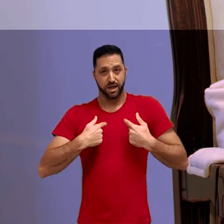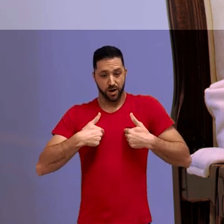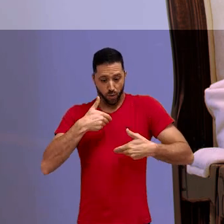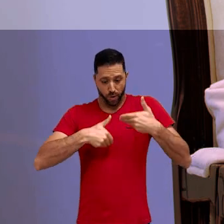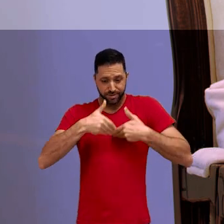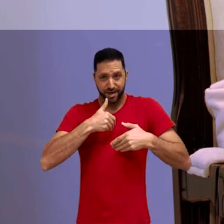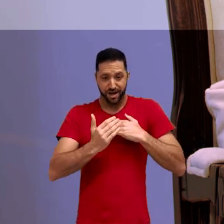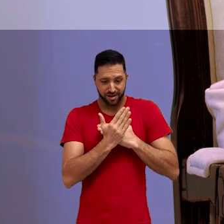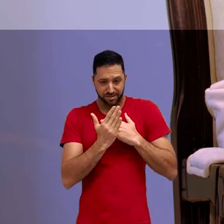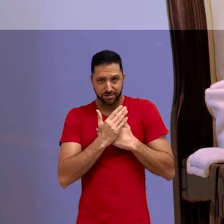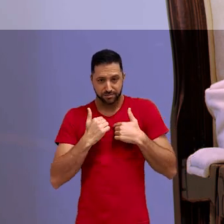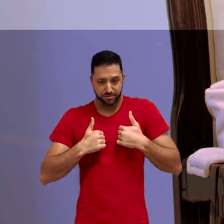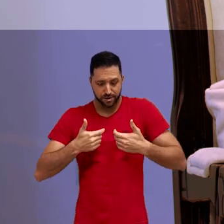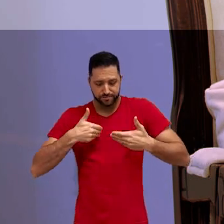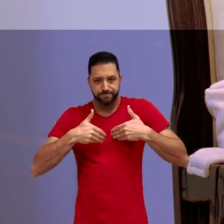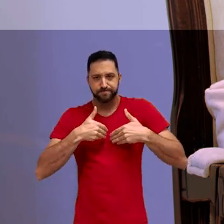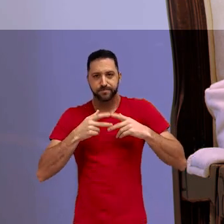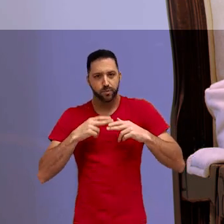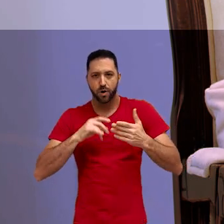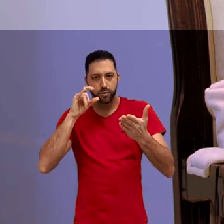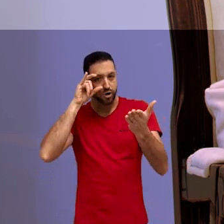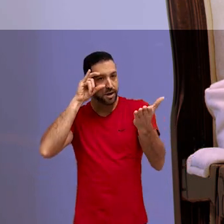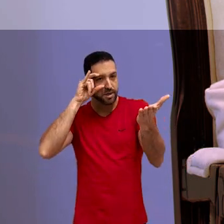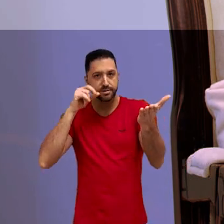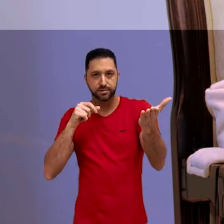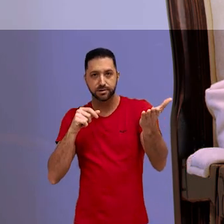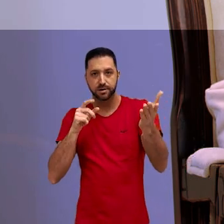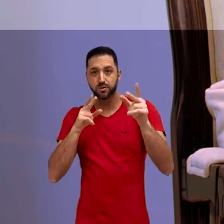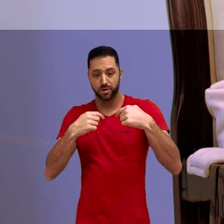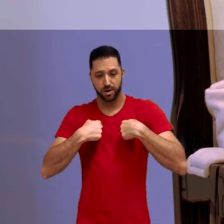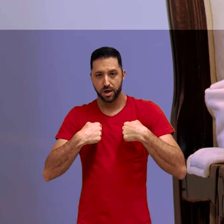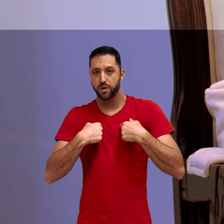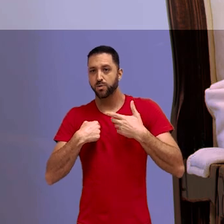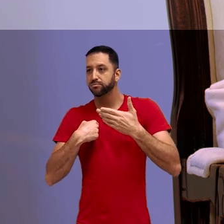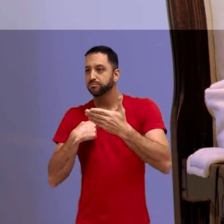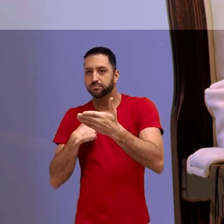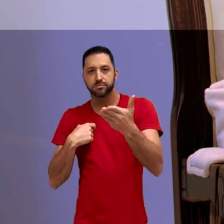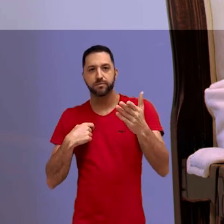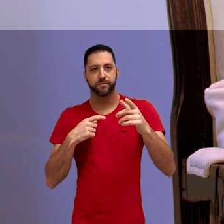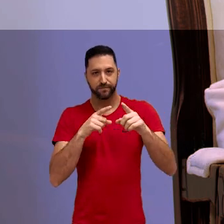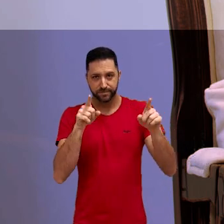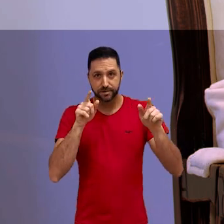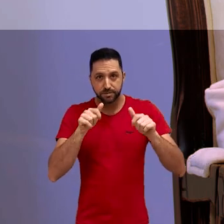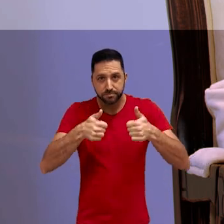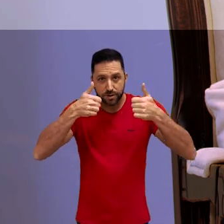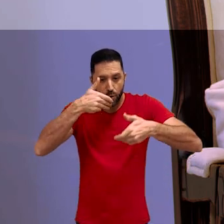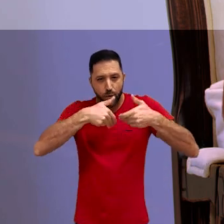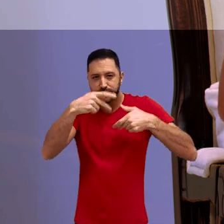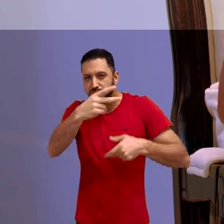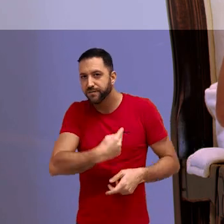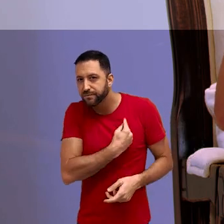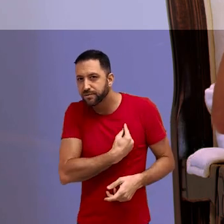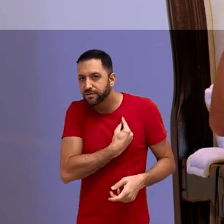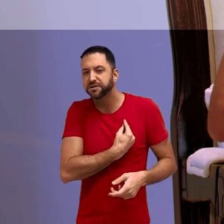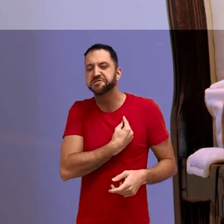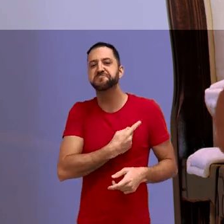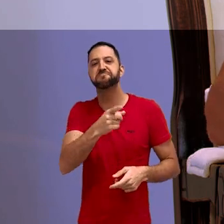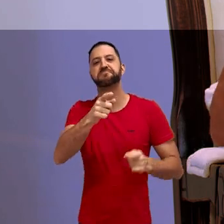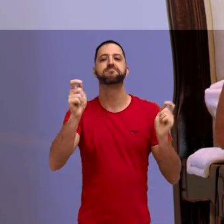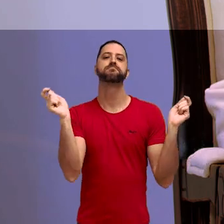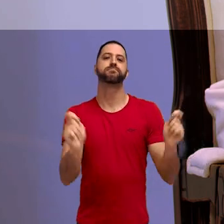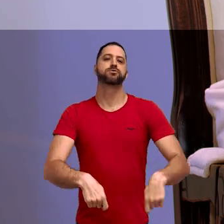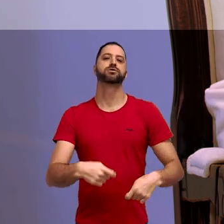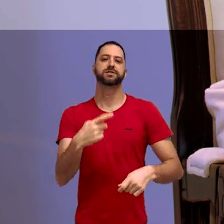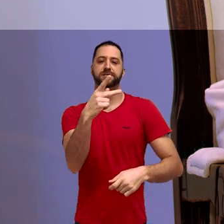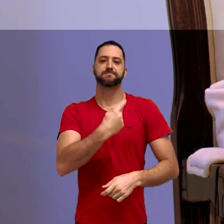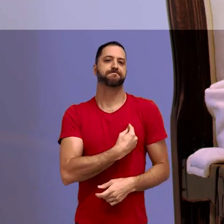melhorar a tua vida como eu fiz para mim, como a Eunice fez para ela, como hoje nós estamos fazendo, isso vai fazer com que você